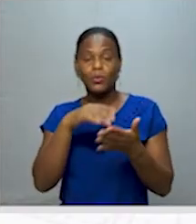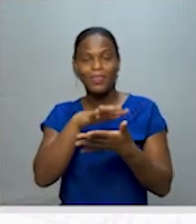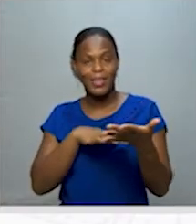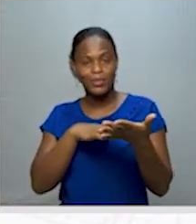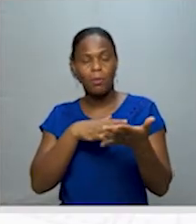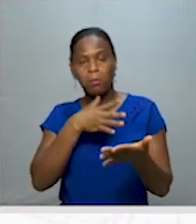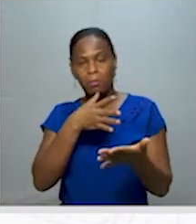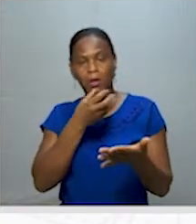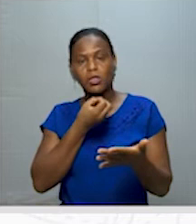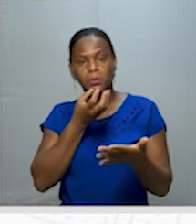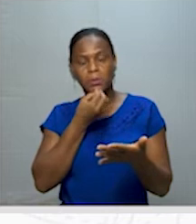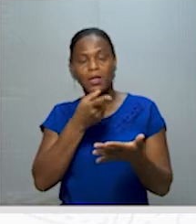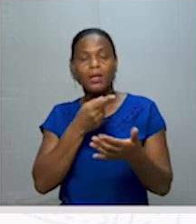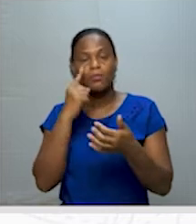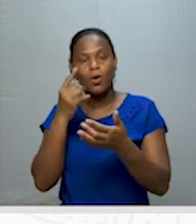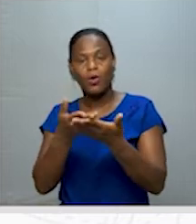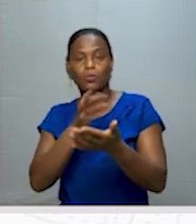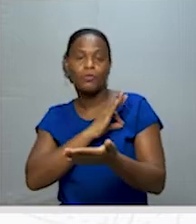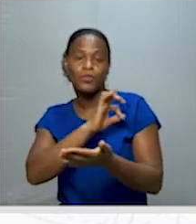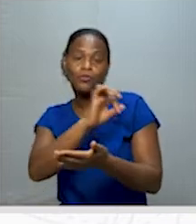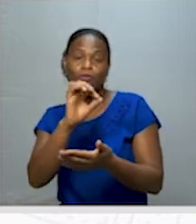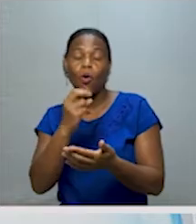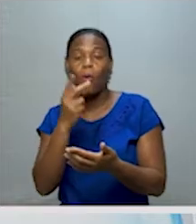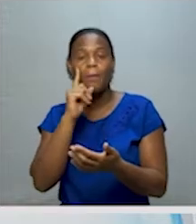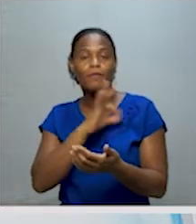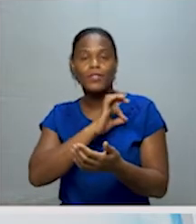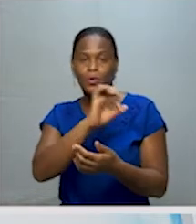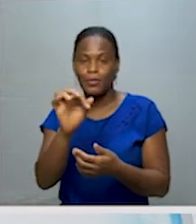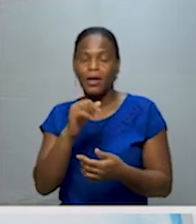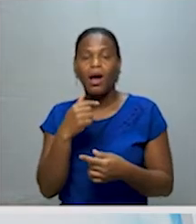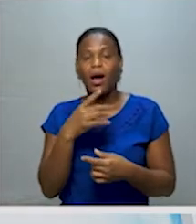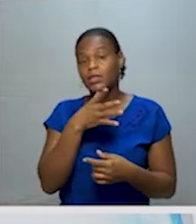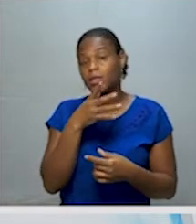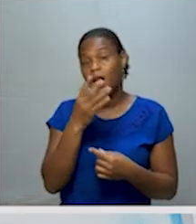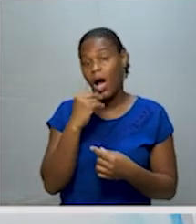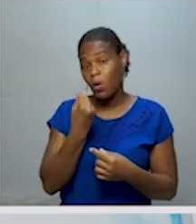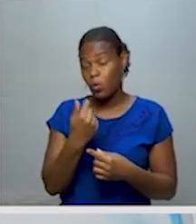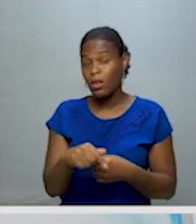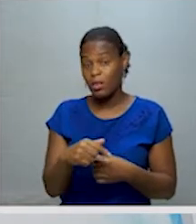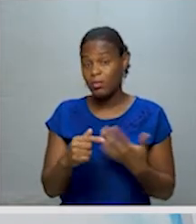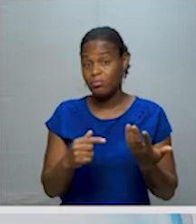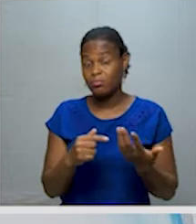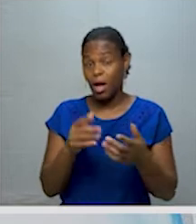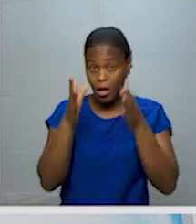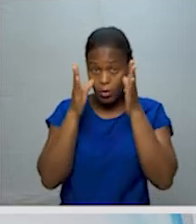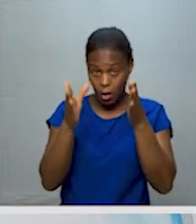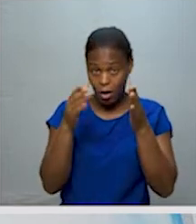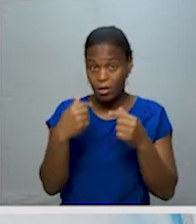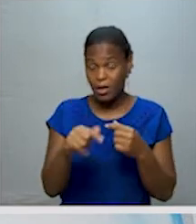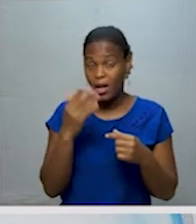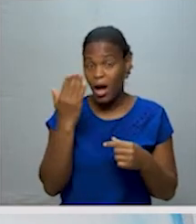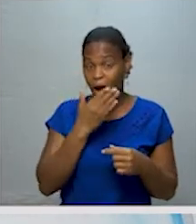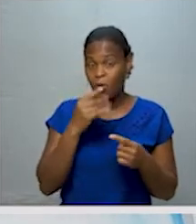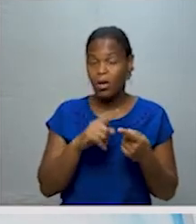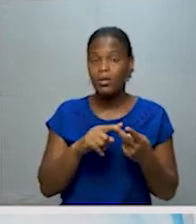argumentativo e apresenta-o ao seu professor ou à sua professora. Não canso de dizer que há alunos que estão atentos